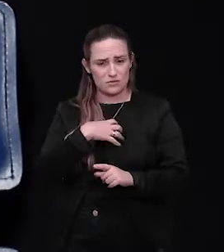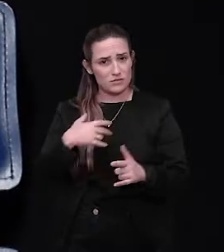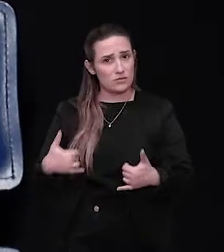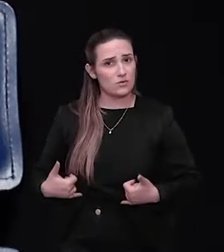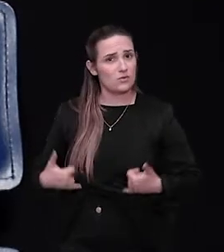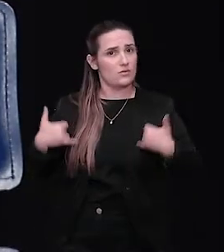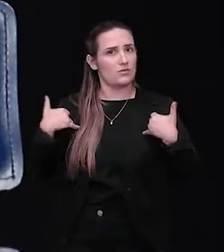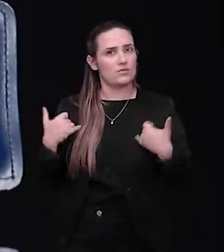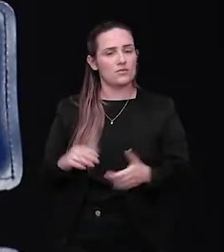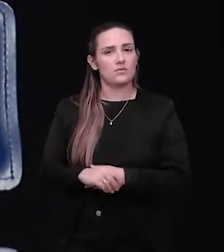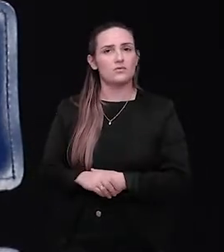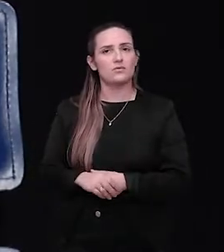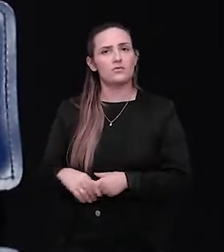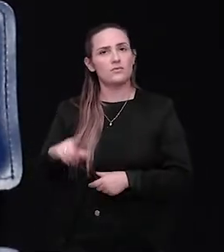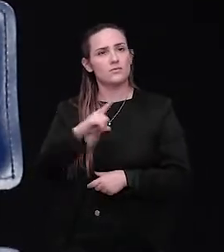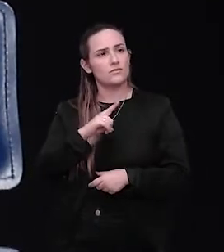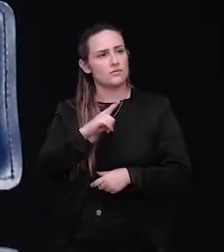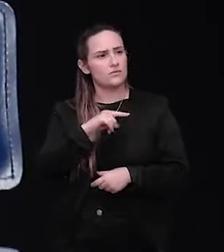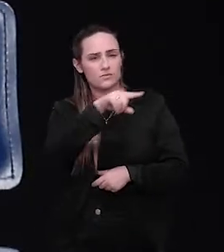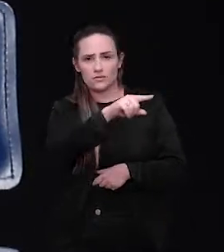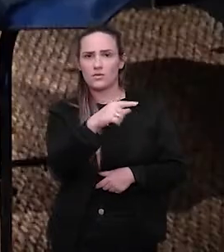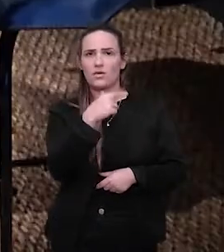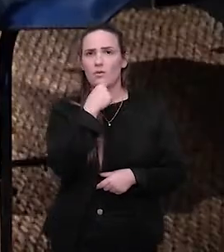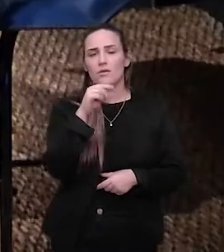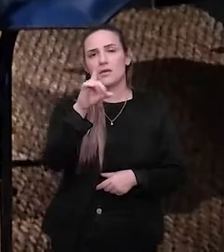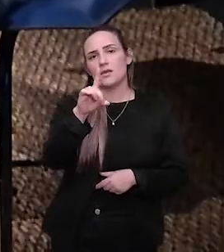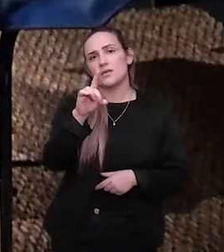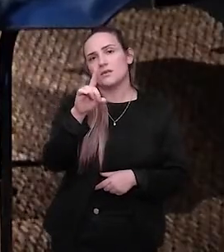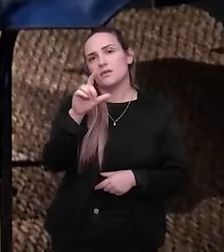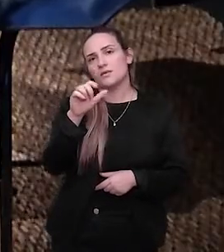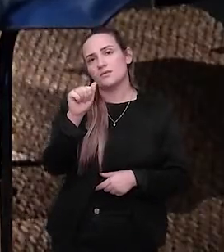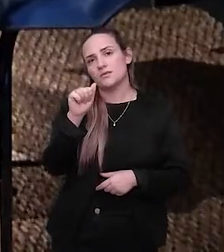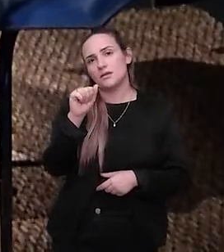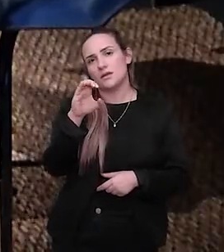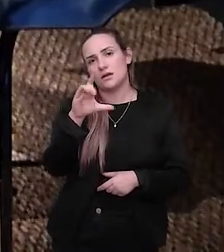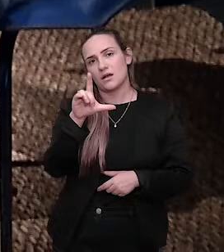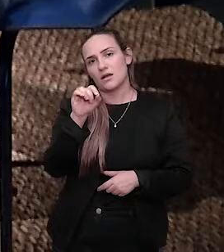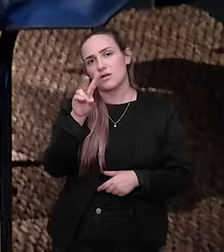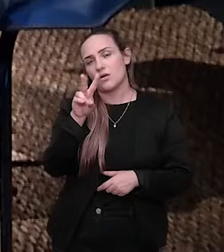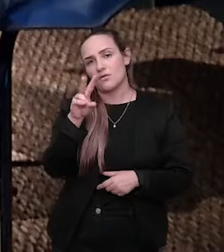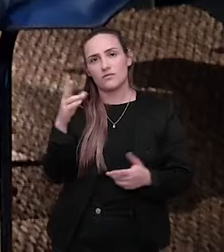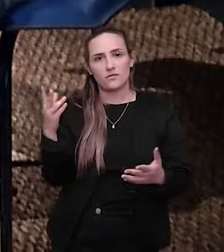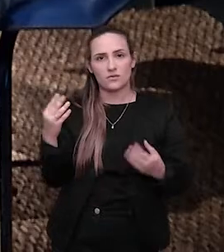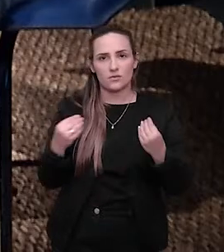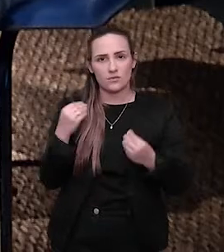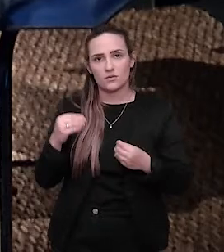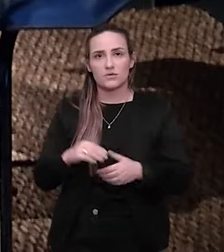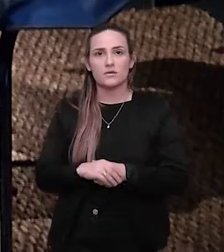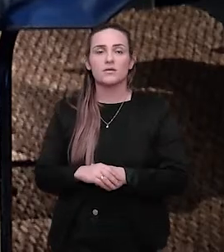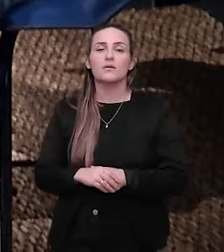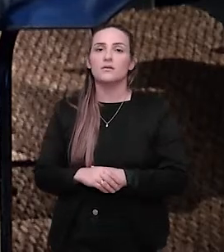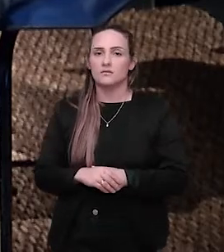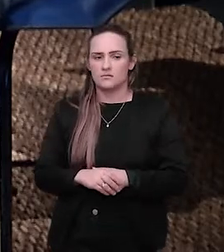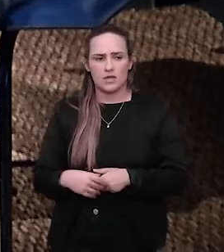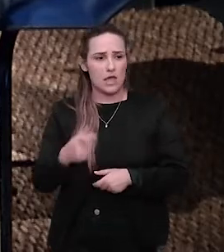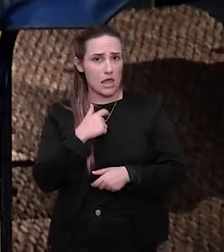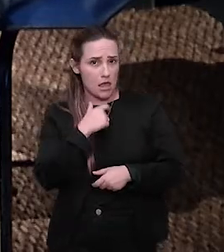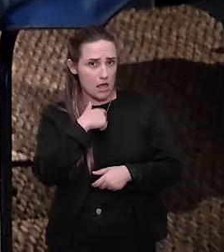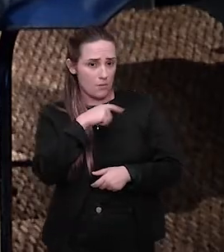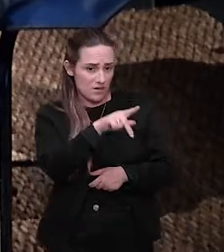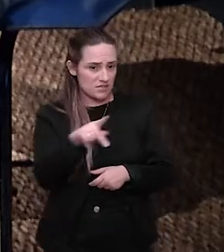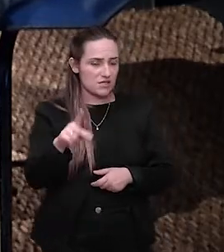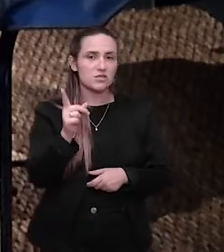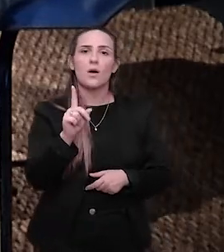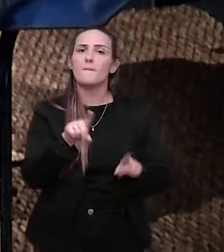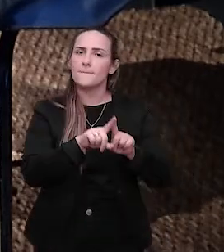UCDB, eu falo com orgulho, até com uma certa vaidade, tem o DACLOB, que é o diretório estudante, dos mais tradicionais com aqui, certeza. Né? O DACLOB. Eu nunca